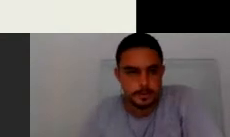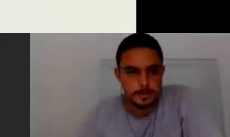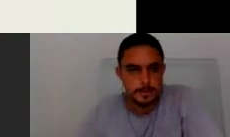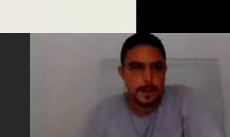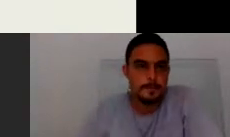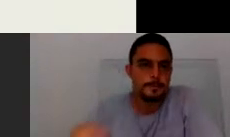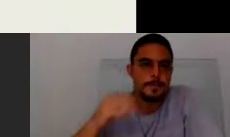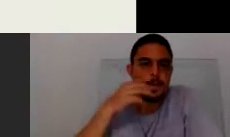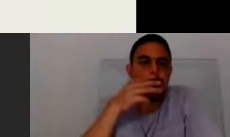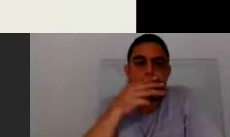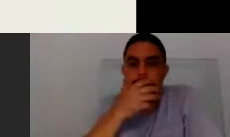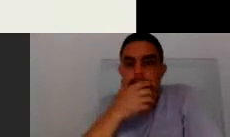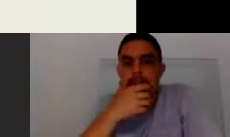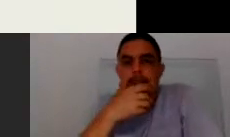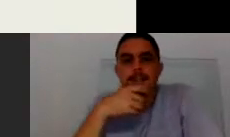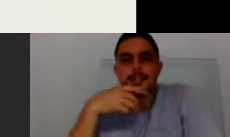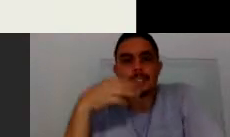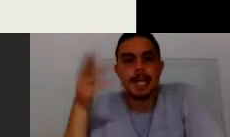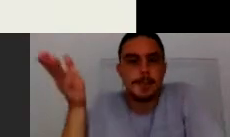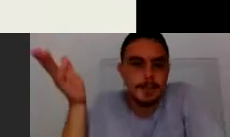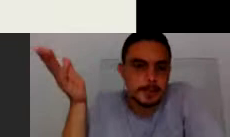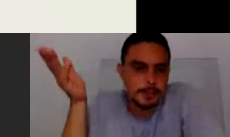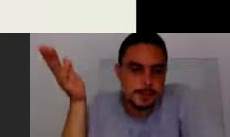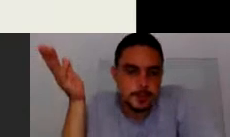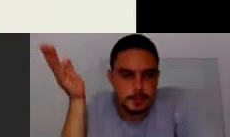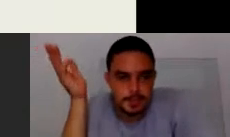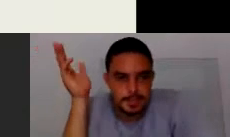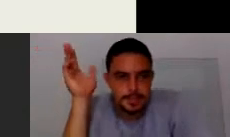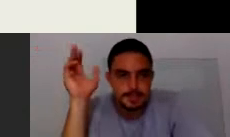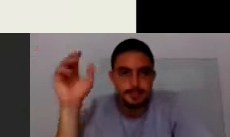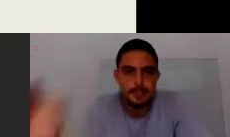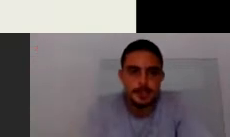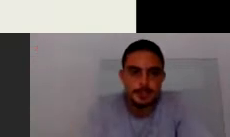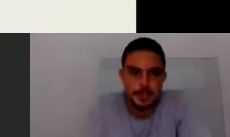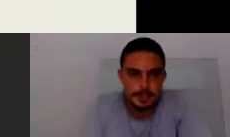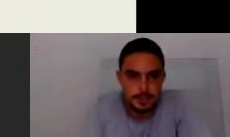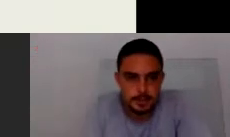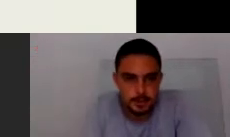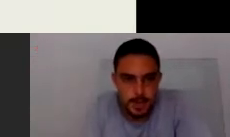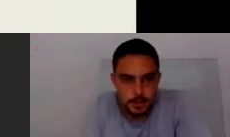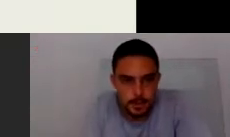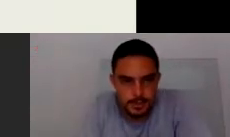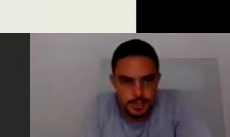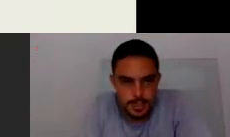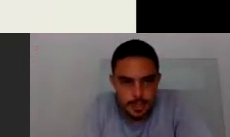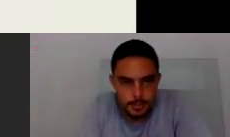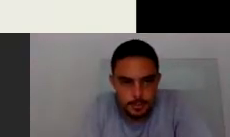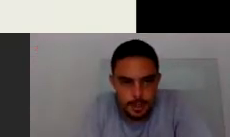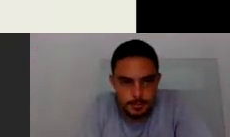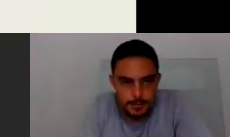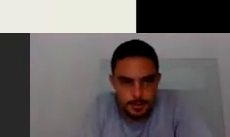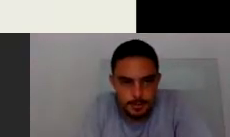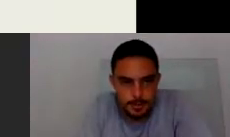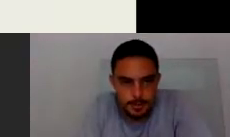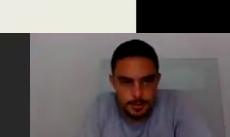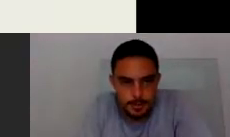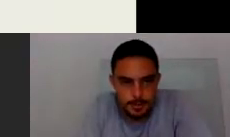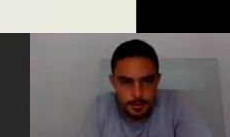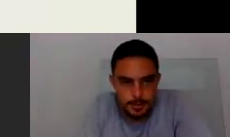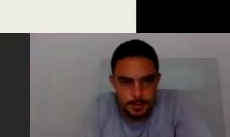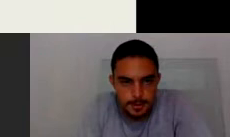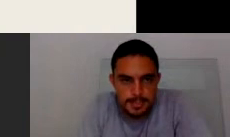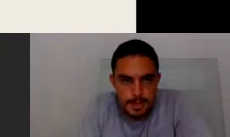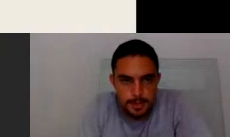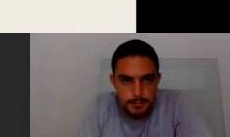quanto infiltra, ok? E aqui, ó, são as tabelas que eu disse para vocês que determinam a classificação. Então, agora vocês já sabem o que é